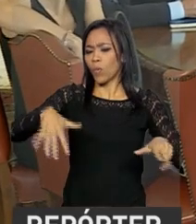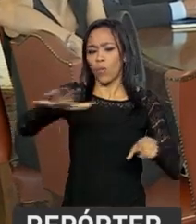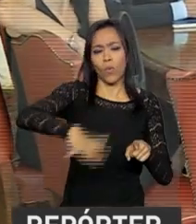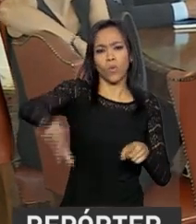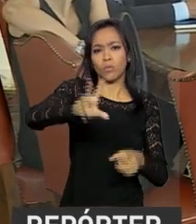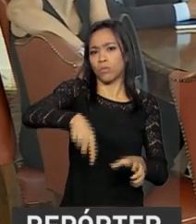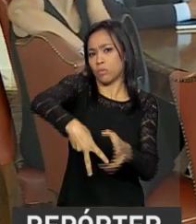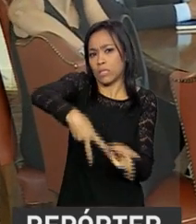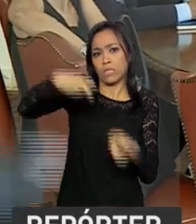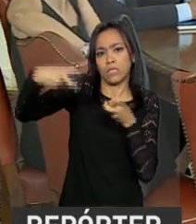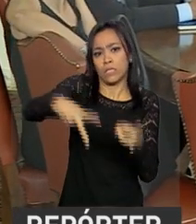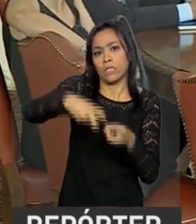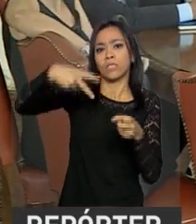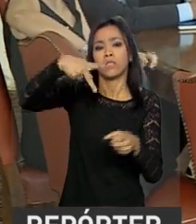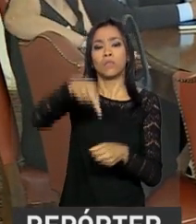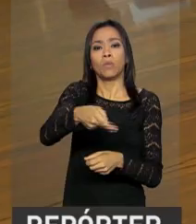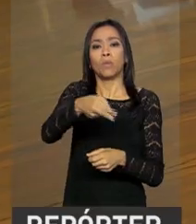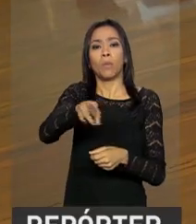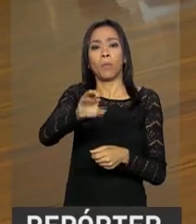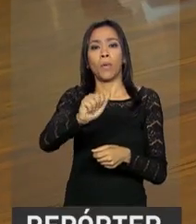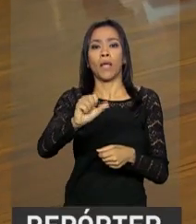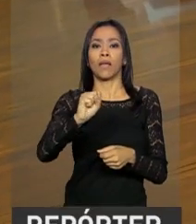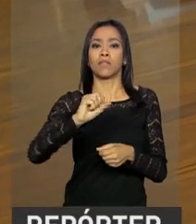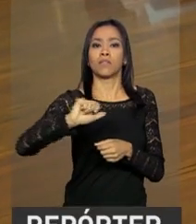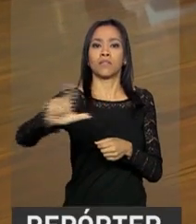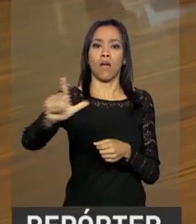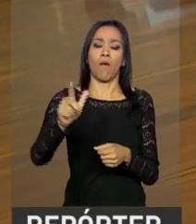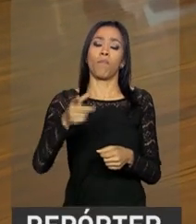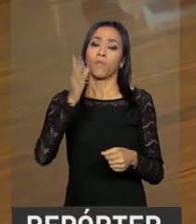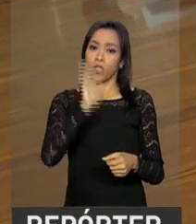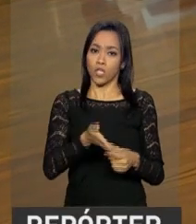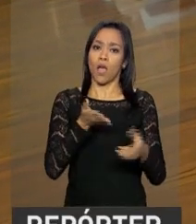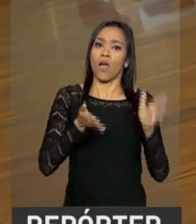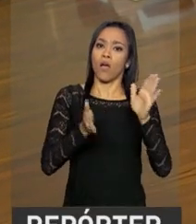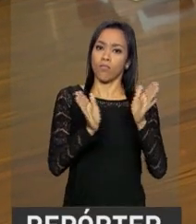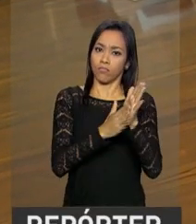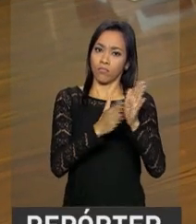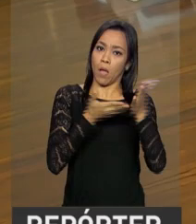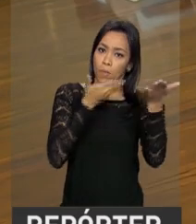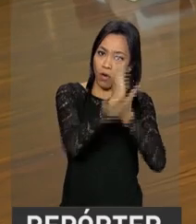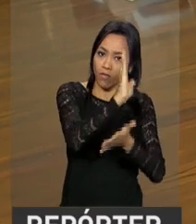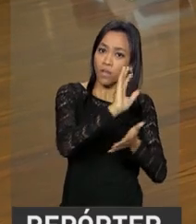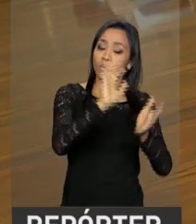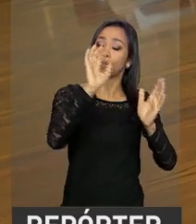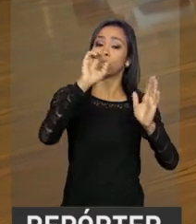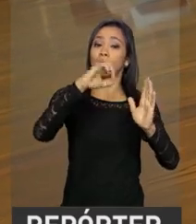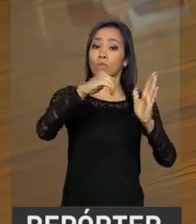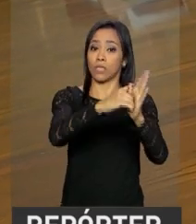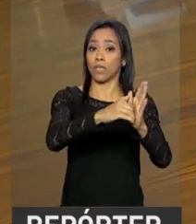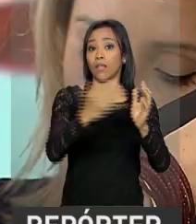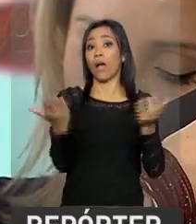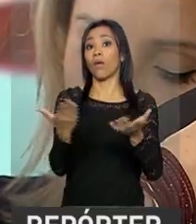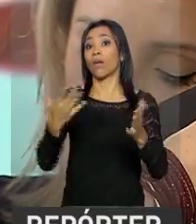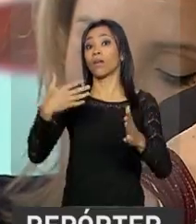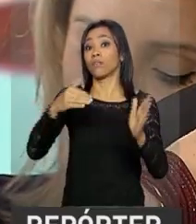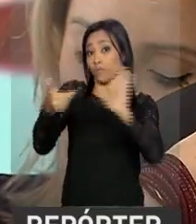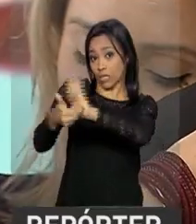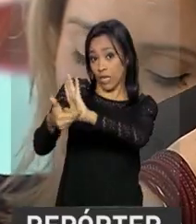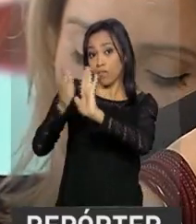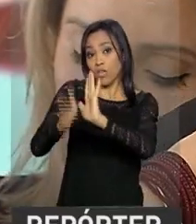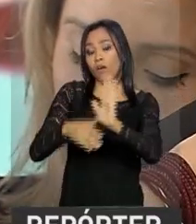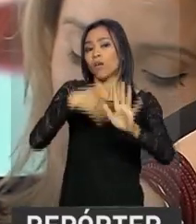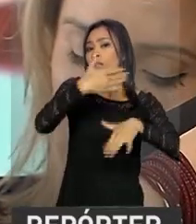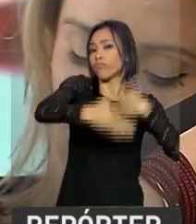com participação mínima de 30%. Já aprovado no Senado, o projeto está em tramitação na Câmara. A